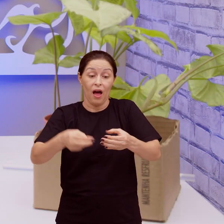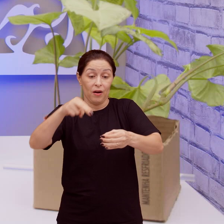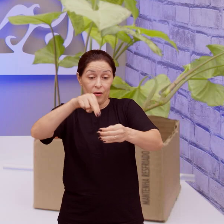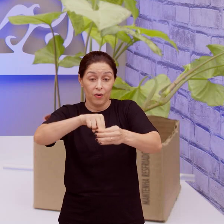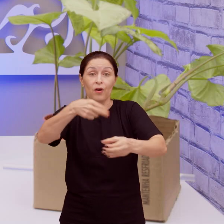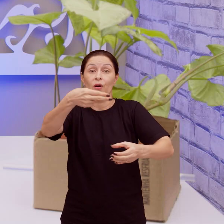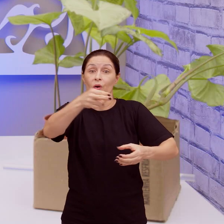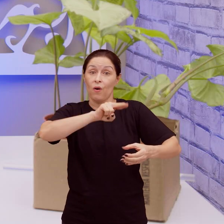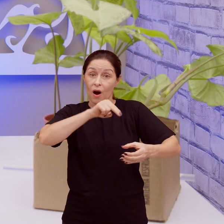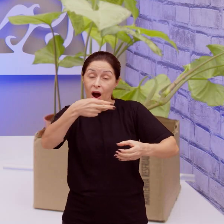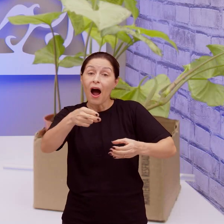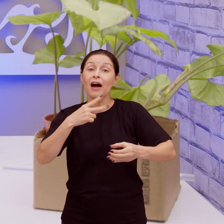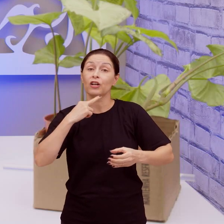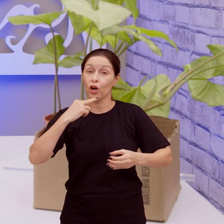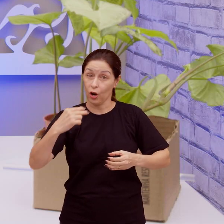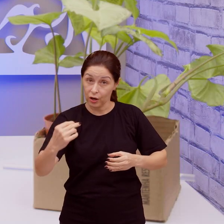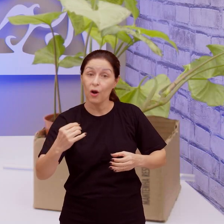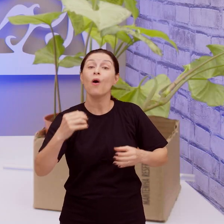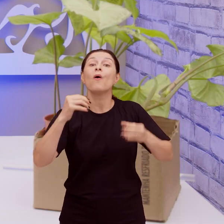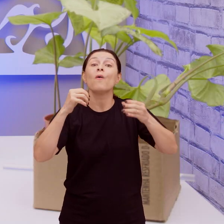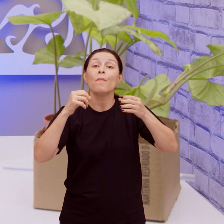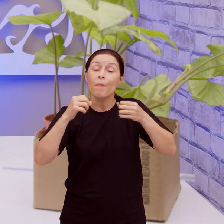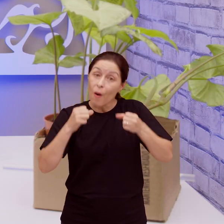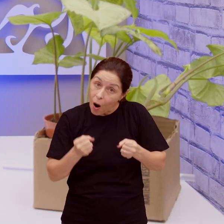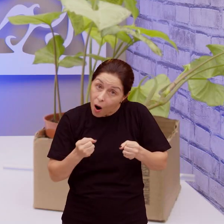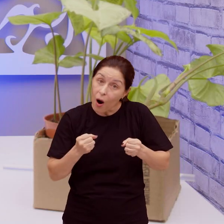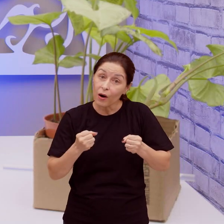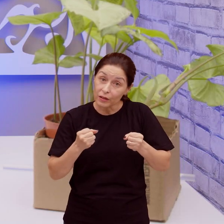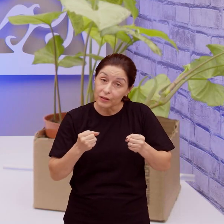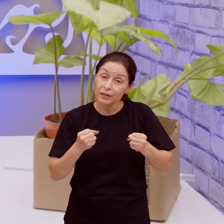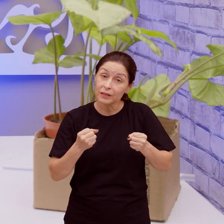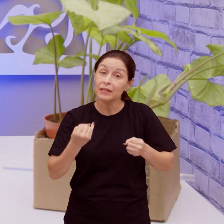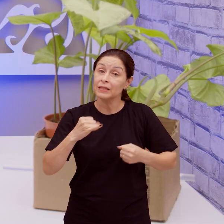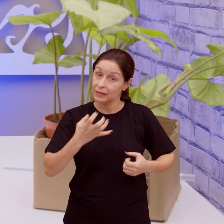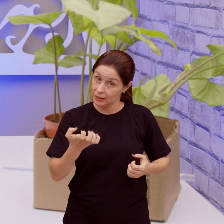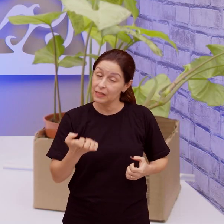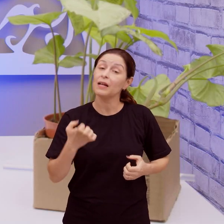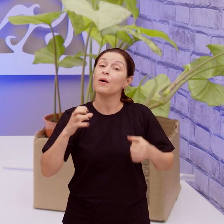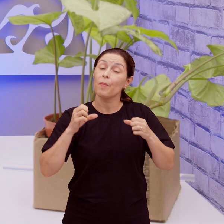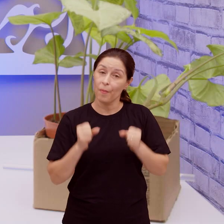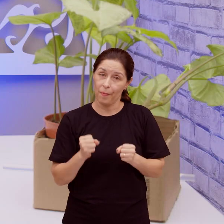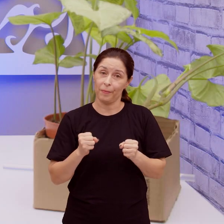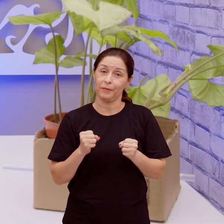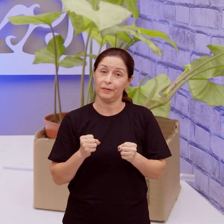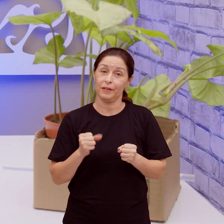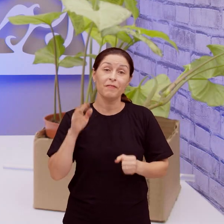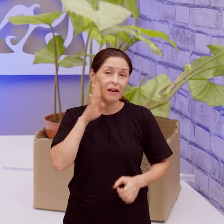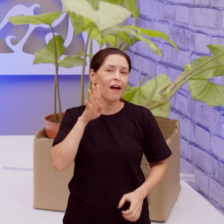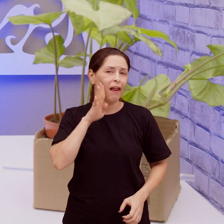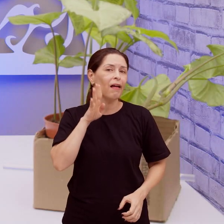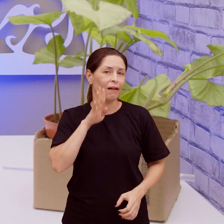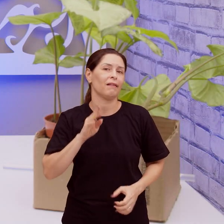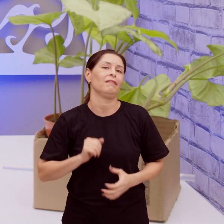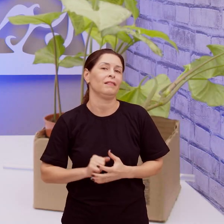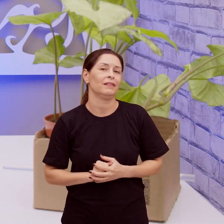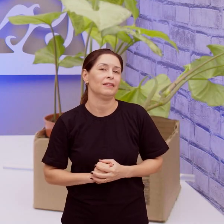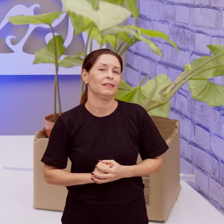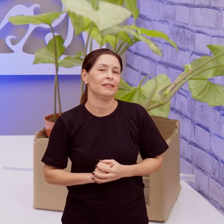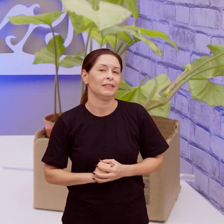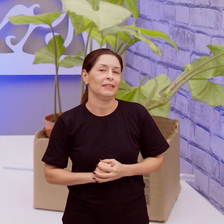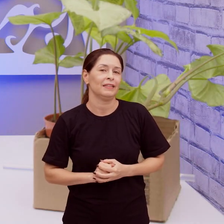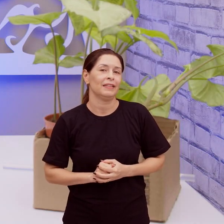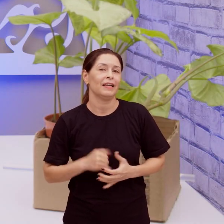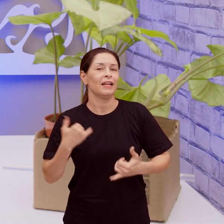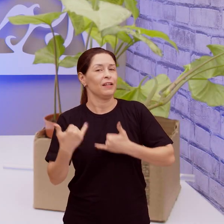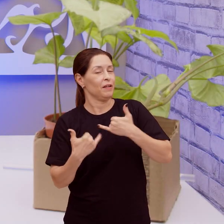ser tinta guache, qualquer uma, vocês também podem pintar, que vai ficar super legal. Além de vocês brincarem